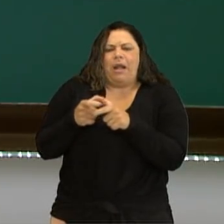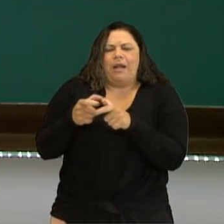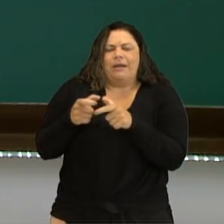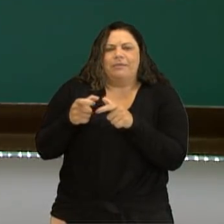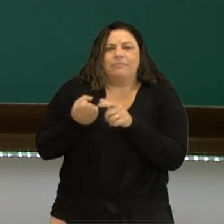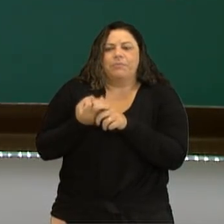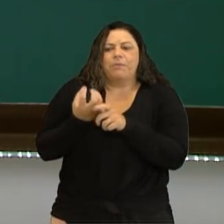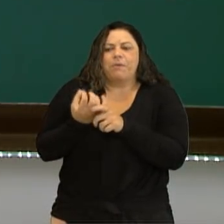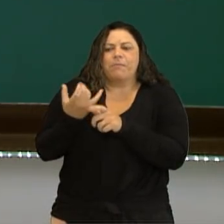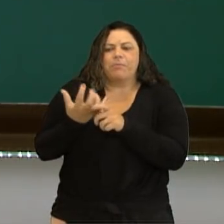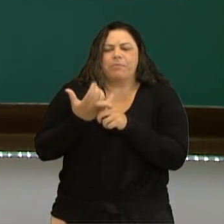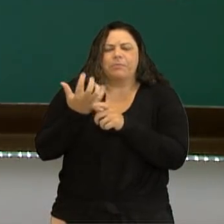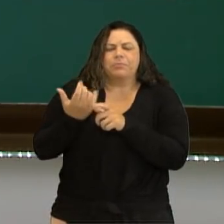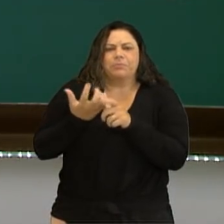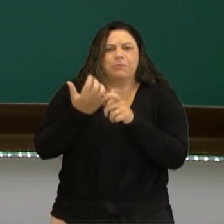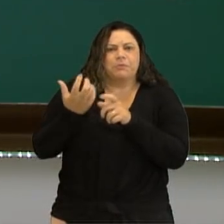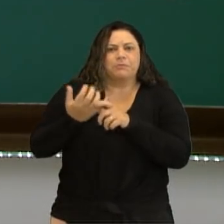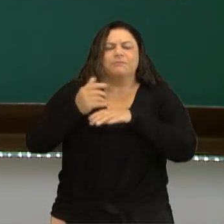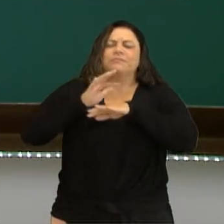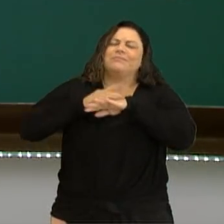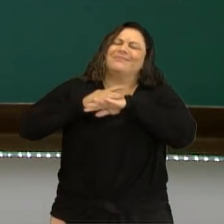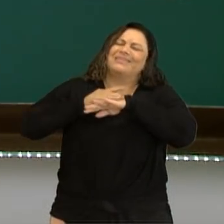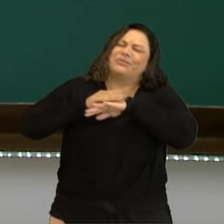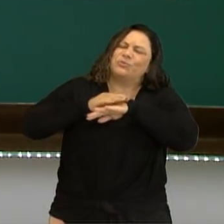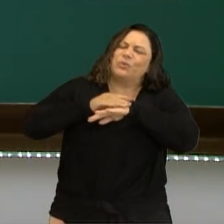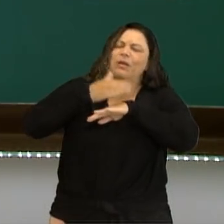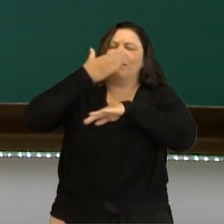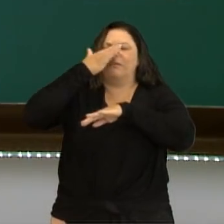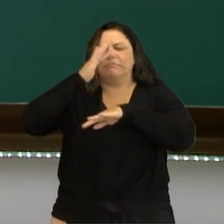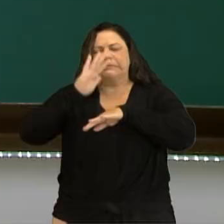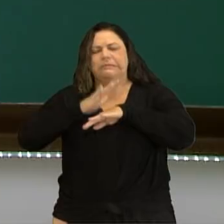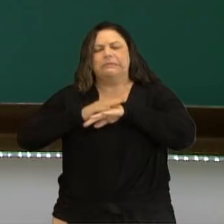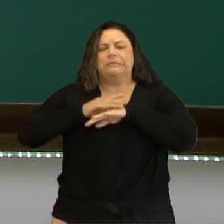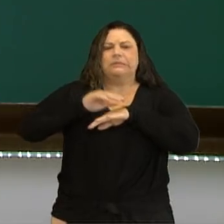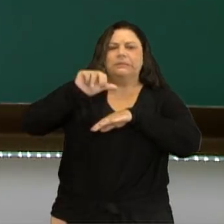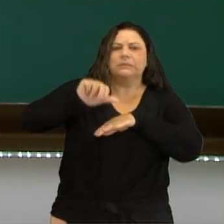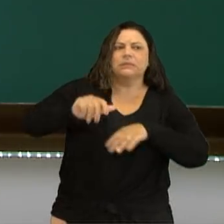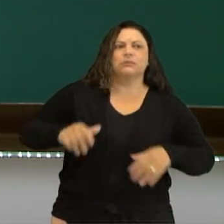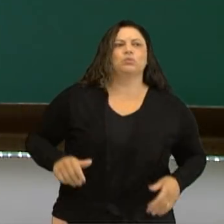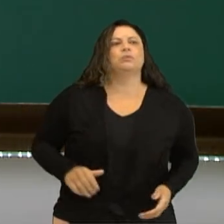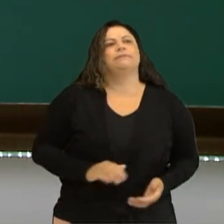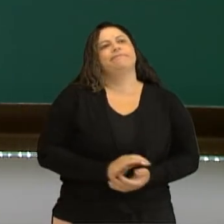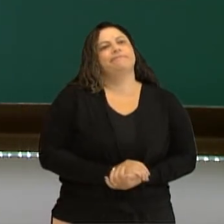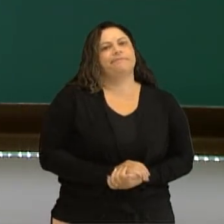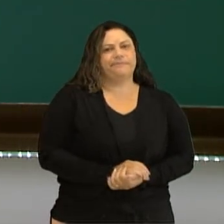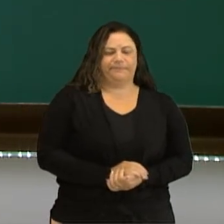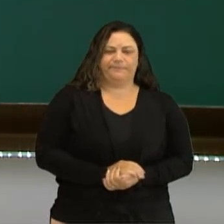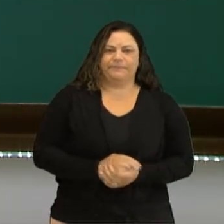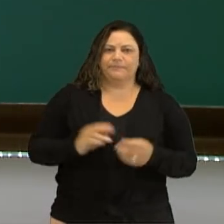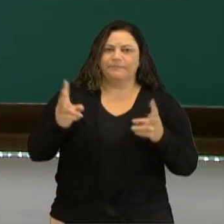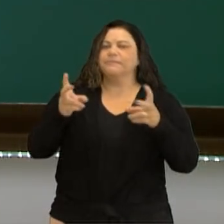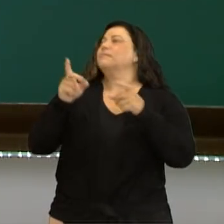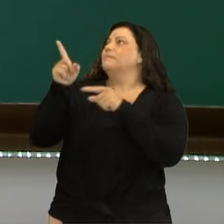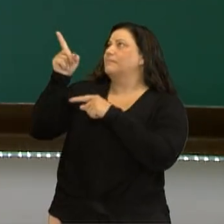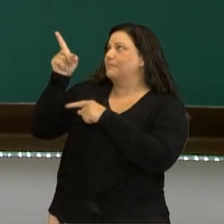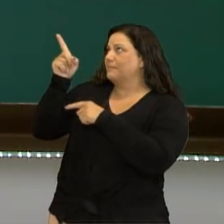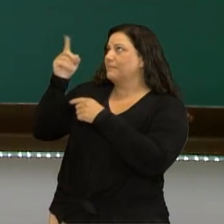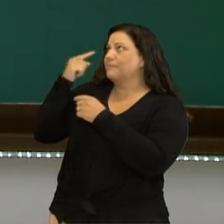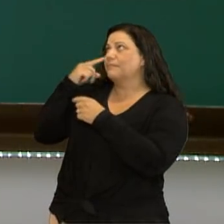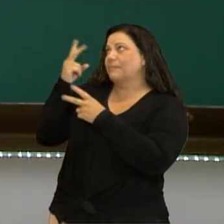aí a gente começa a ficar doentinhos e apresentamos os sintomas. Vamos falar um pouquinho sobre essa imagem?